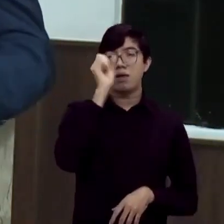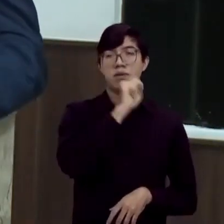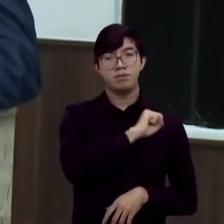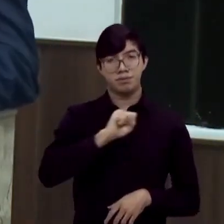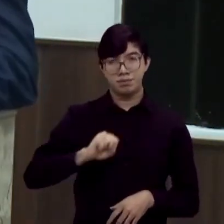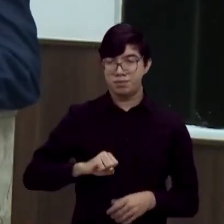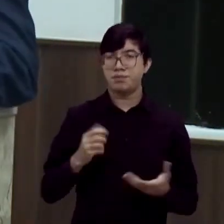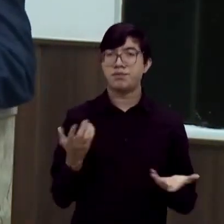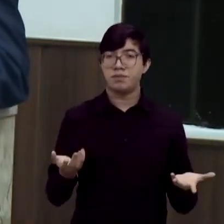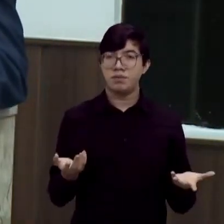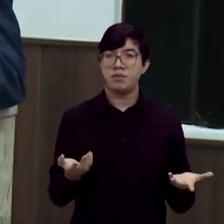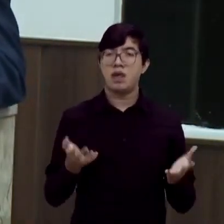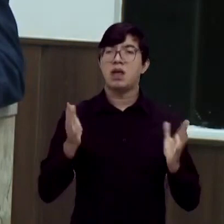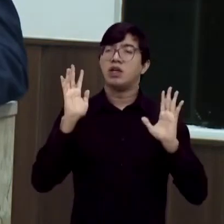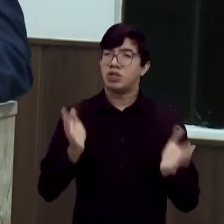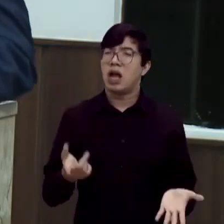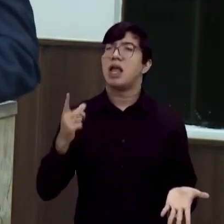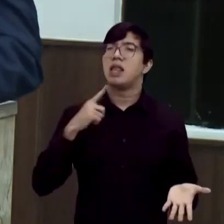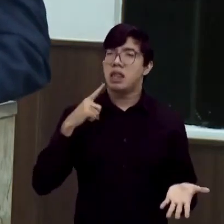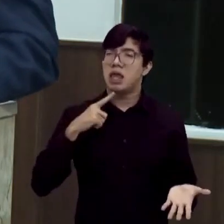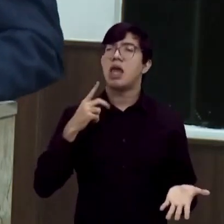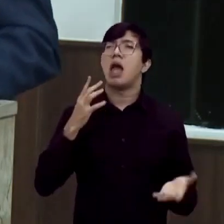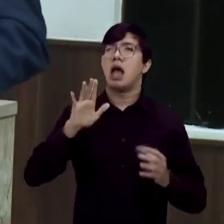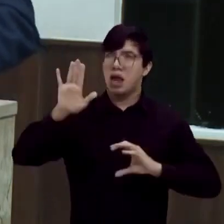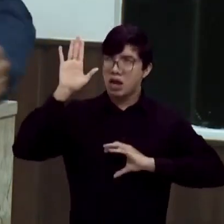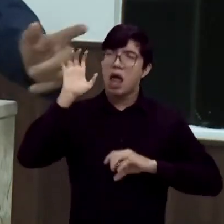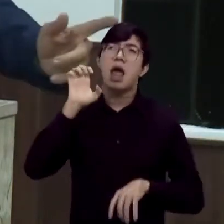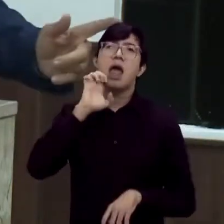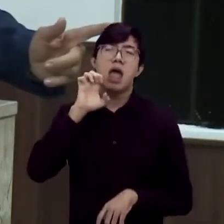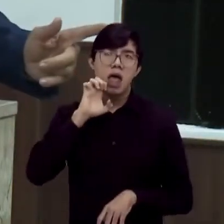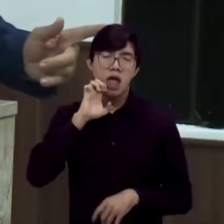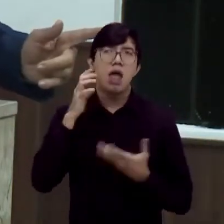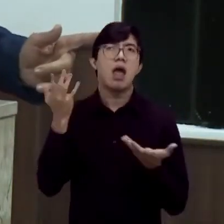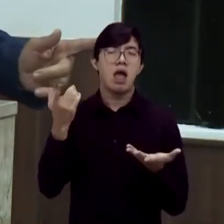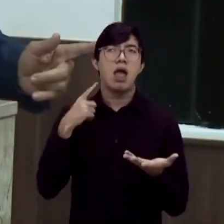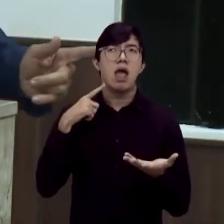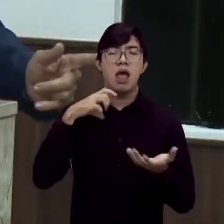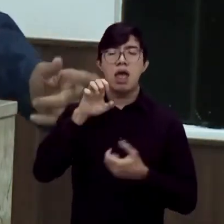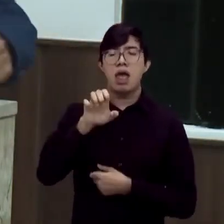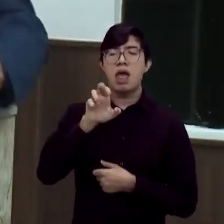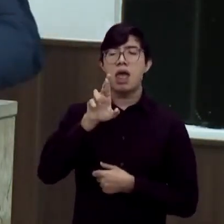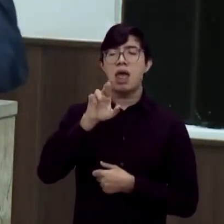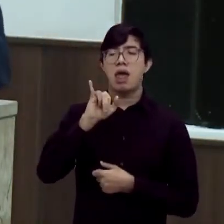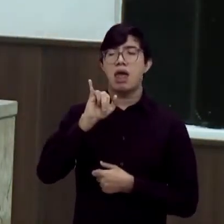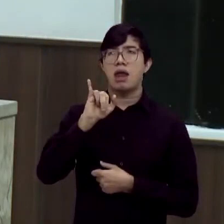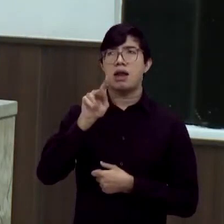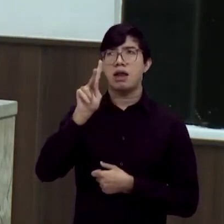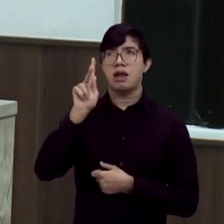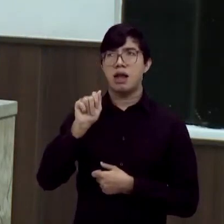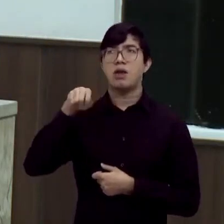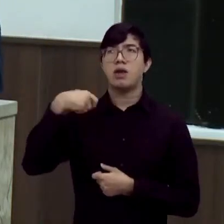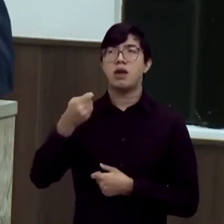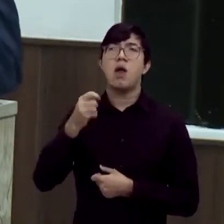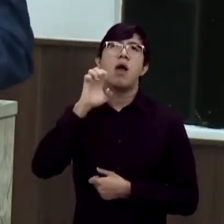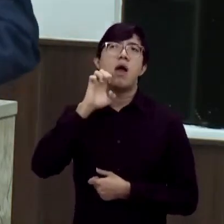Como nós tínhamos a candidata Érica Amorim. Eu apoiei Érica Amorim. Eu apoiei Roberto